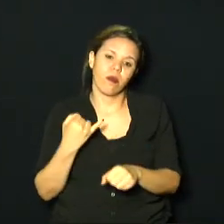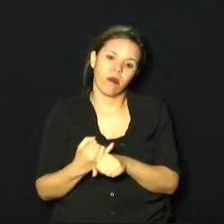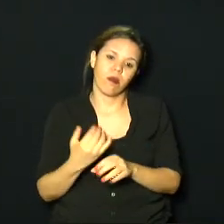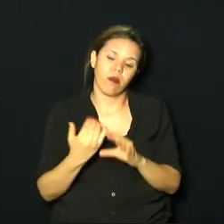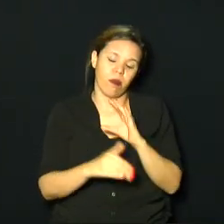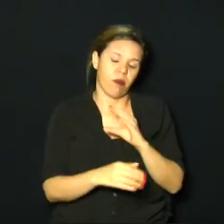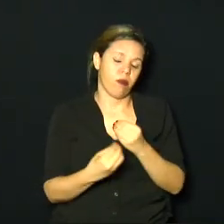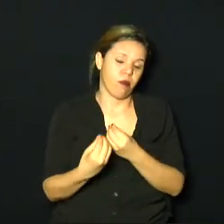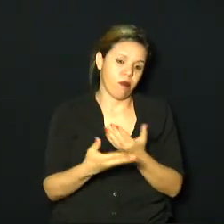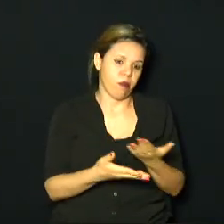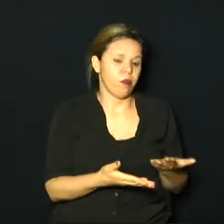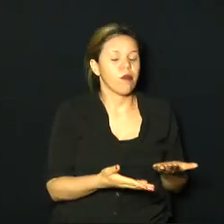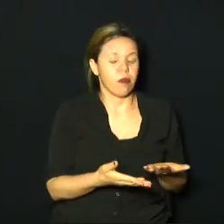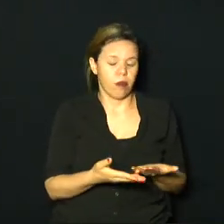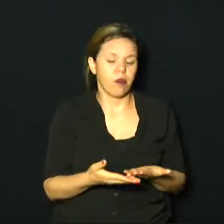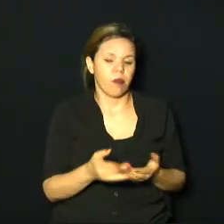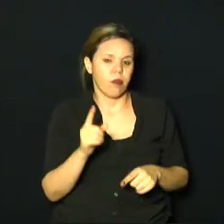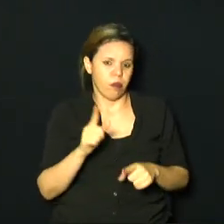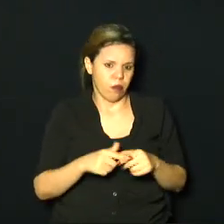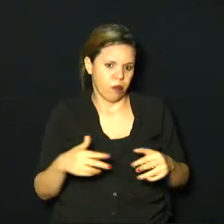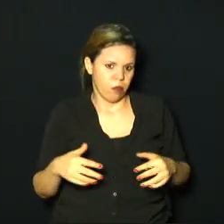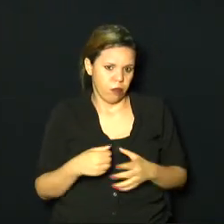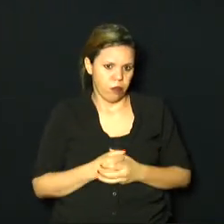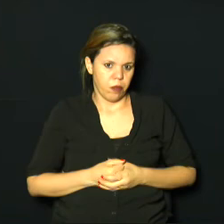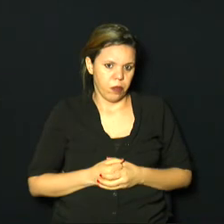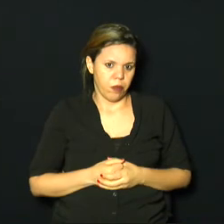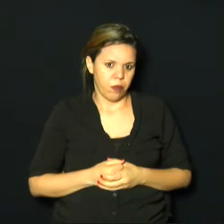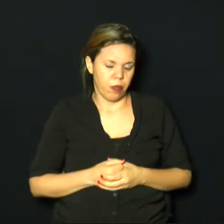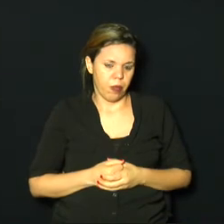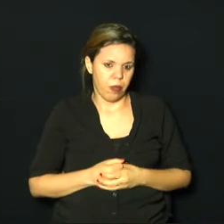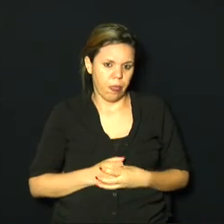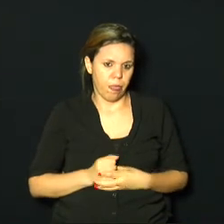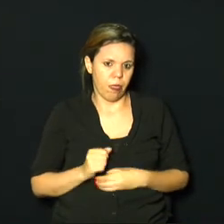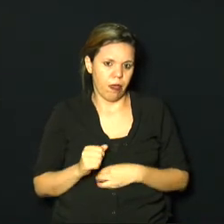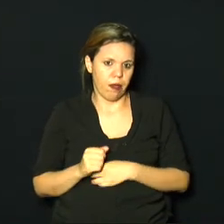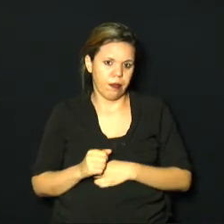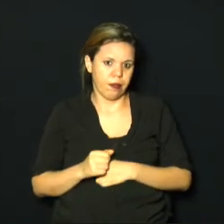e-mail, né? Mas envie o material para que